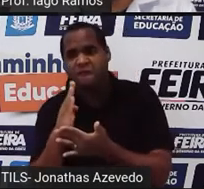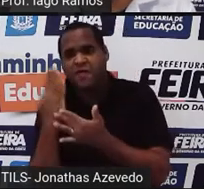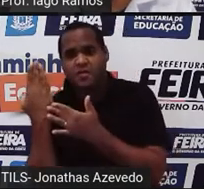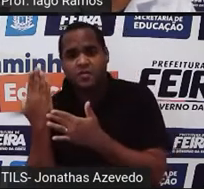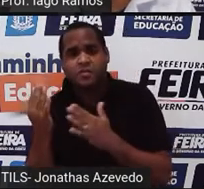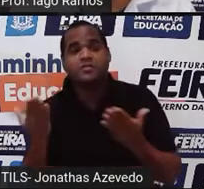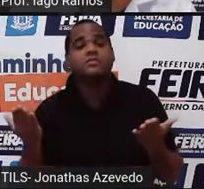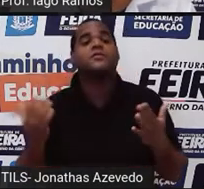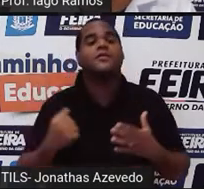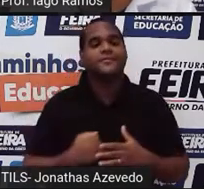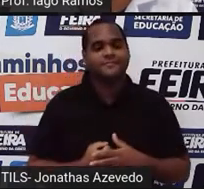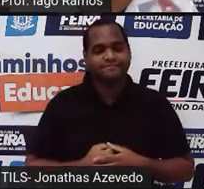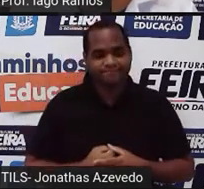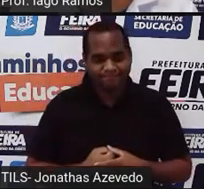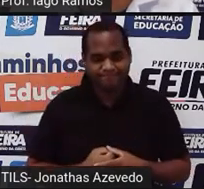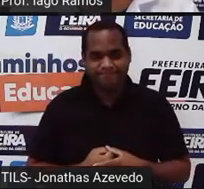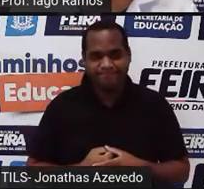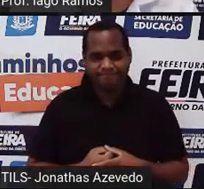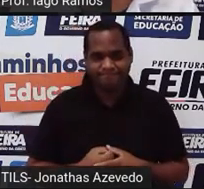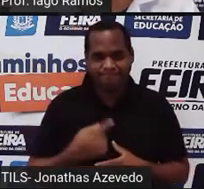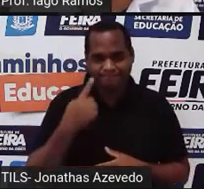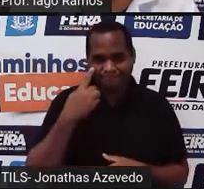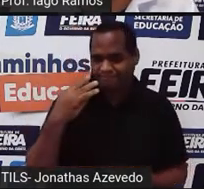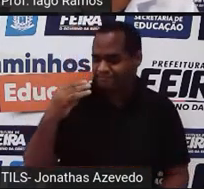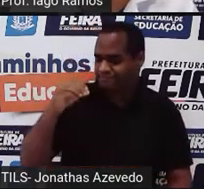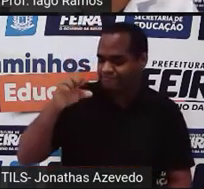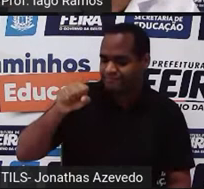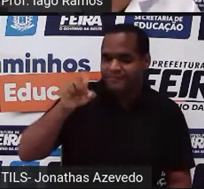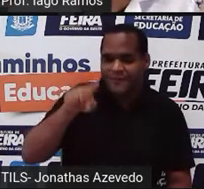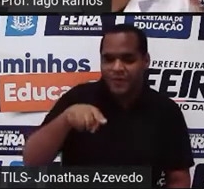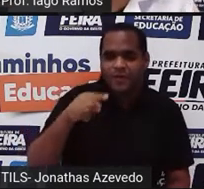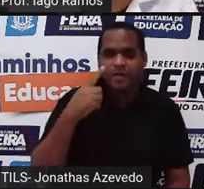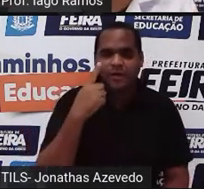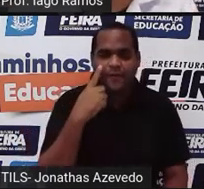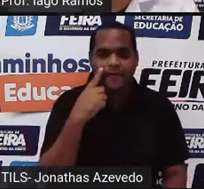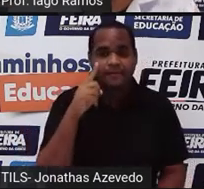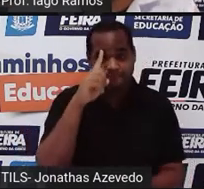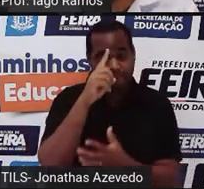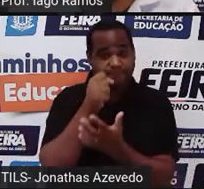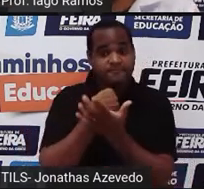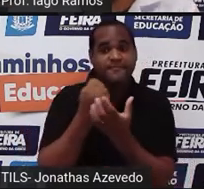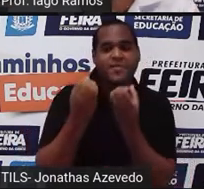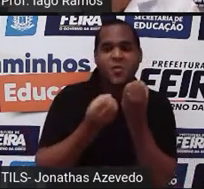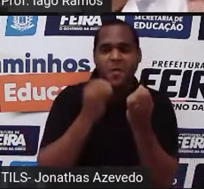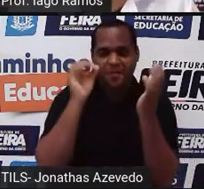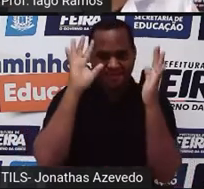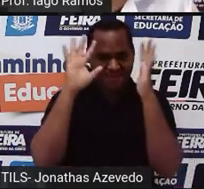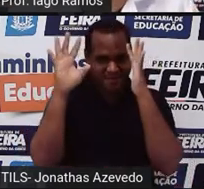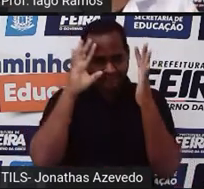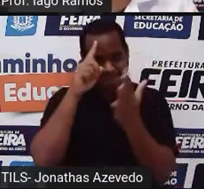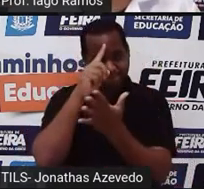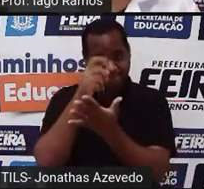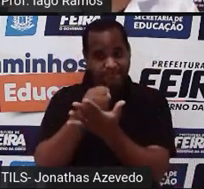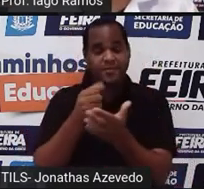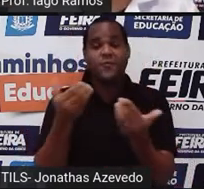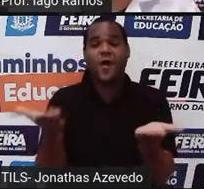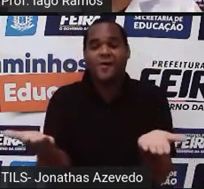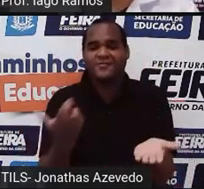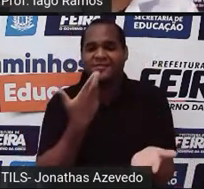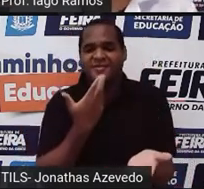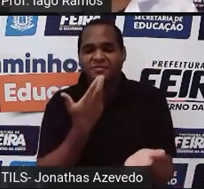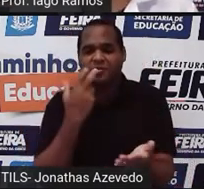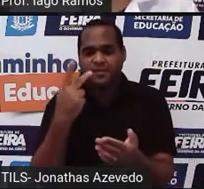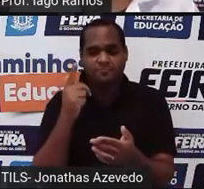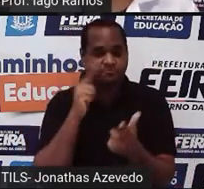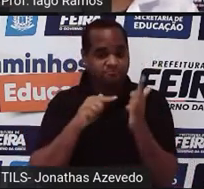isso é falso? Aqueles 30 segundos para você pensar e decidir qual é a resposta que